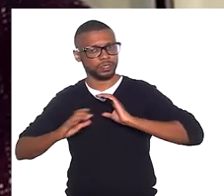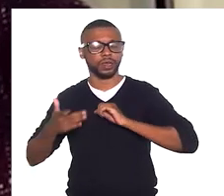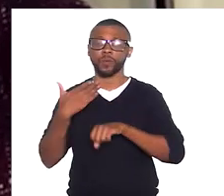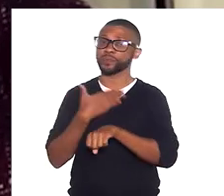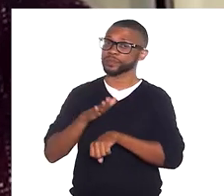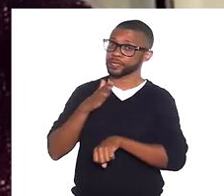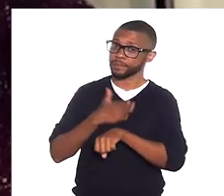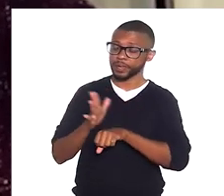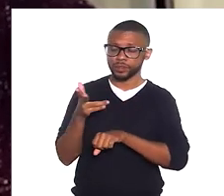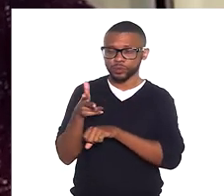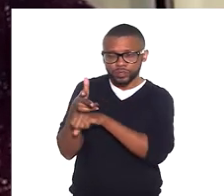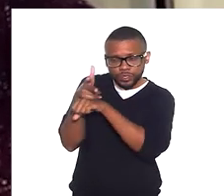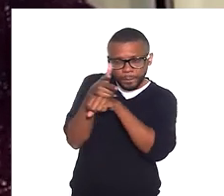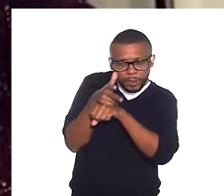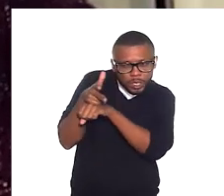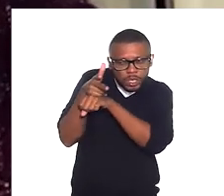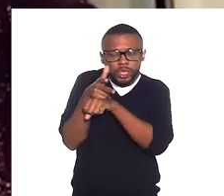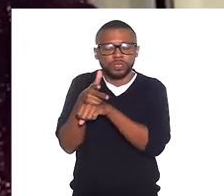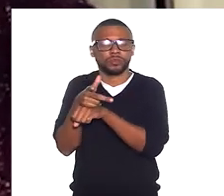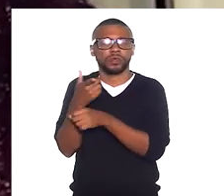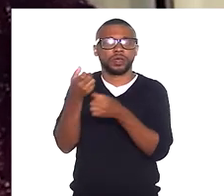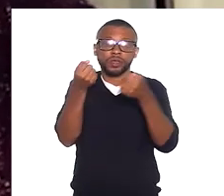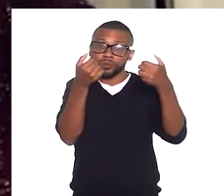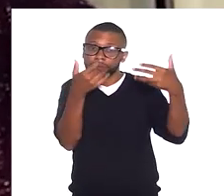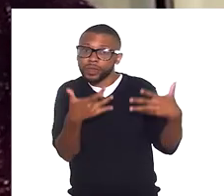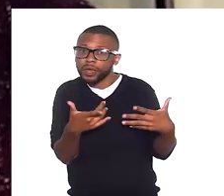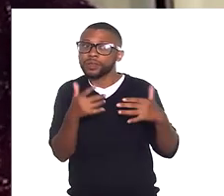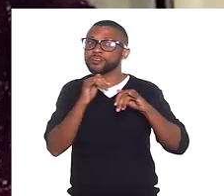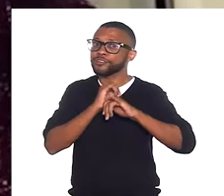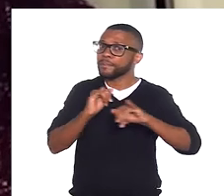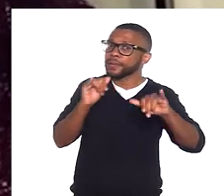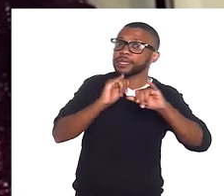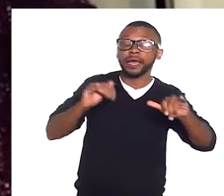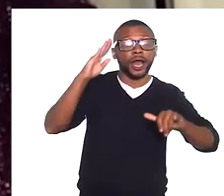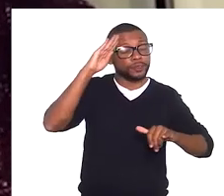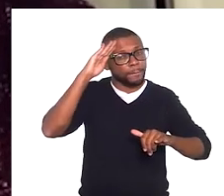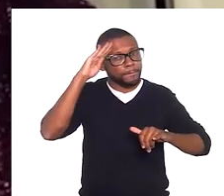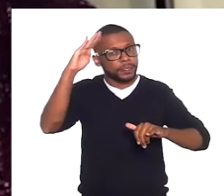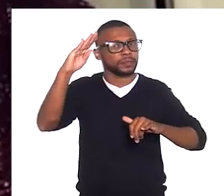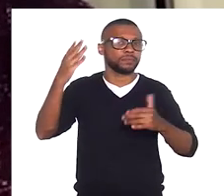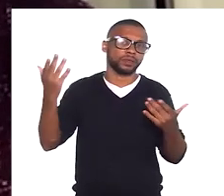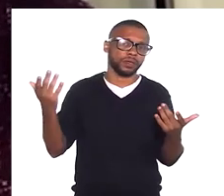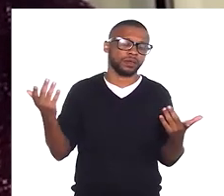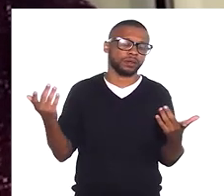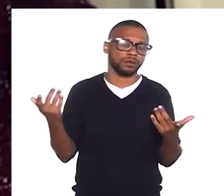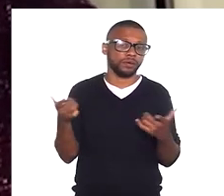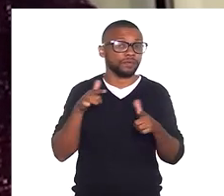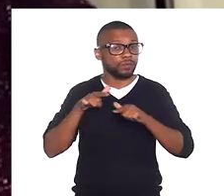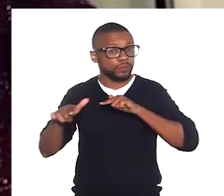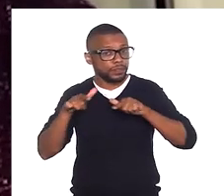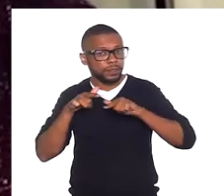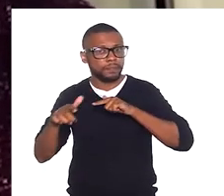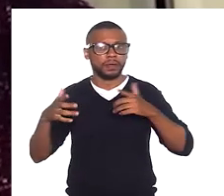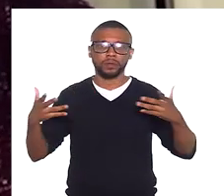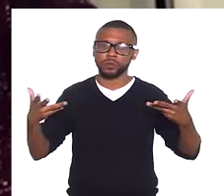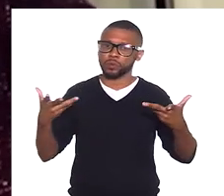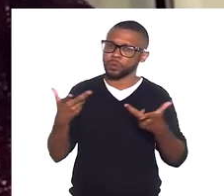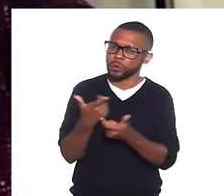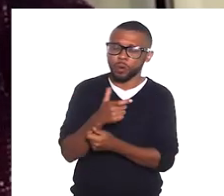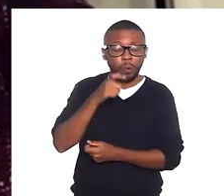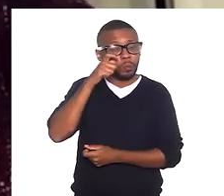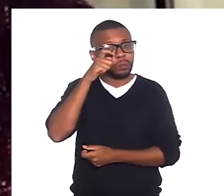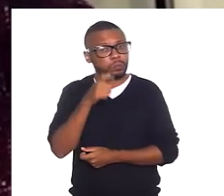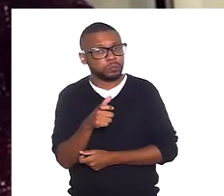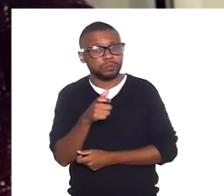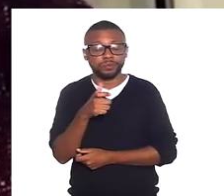de comunicação, treinamento de mídia para elas, definição de mensagem-chave. Foi um trabalho